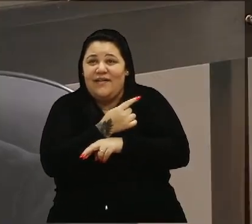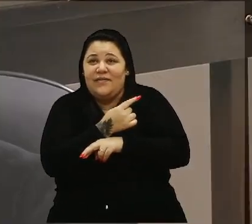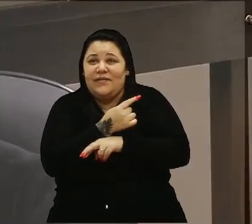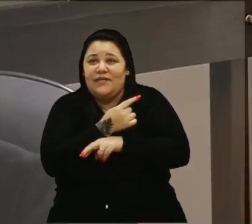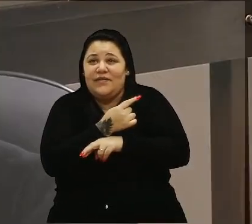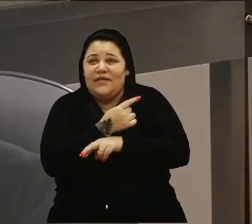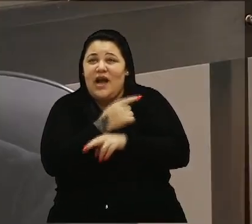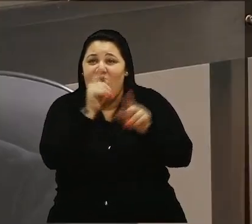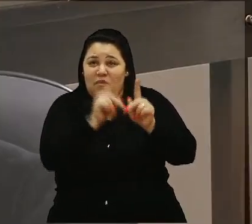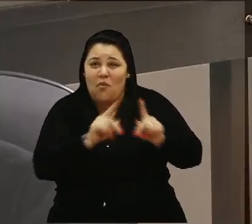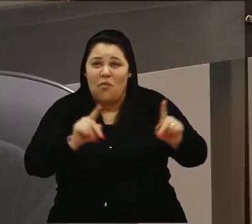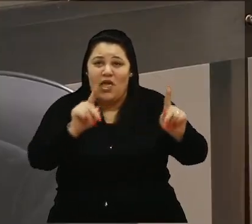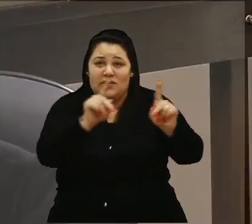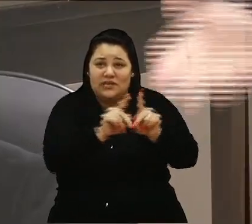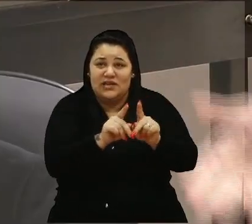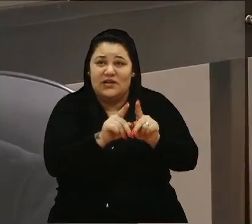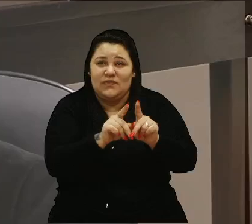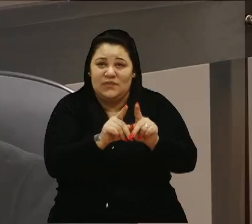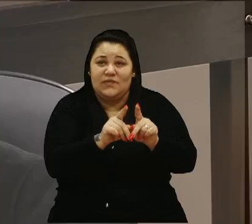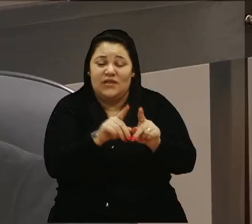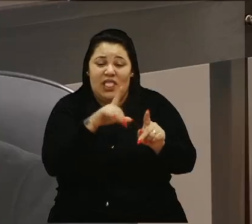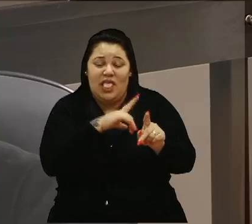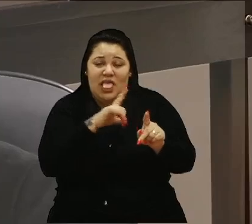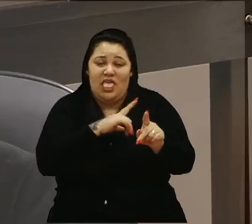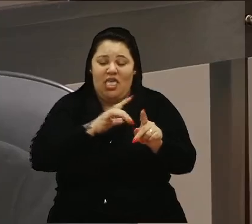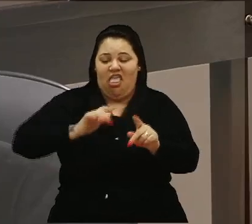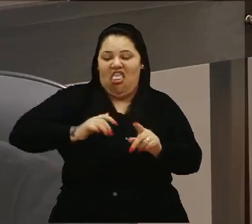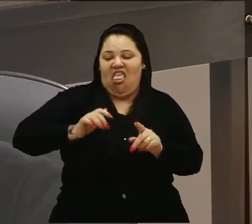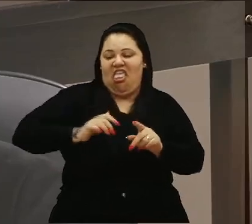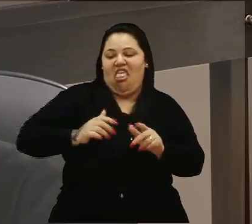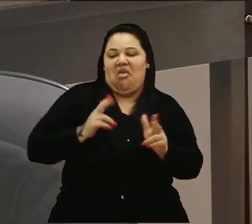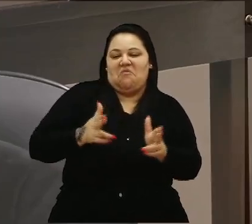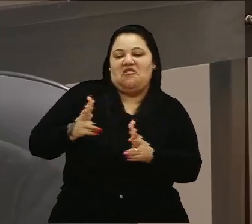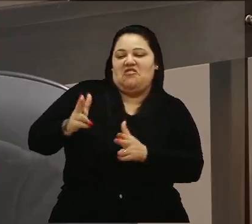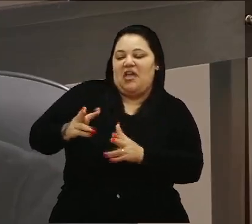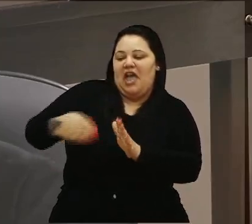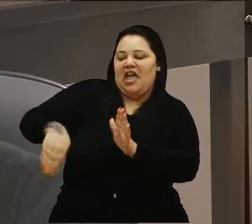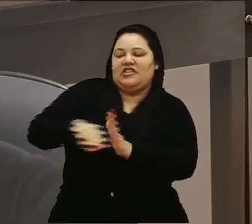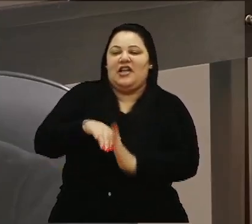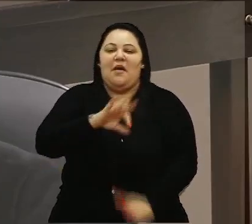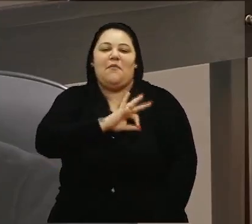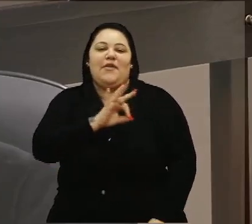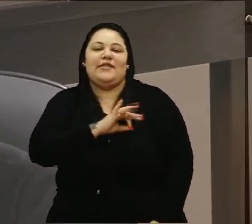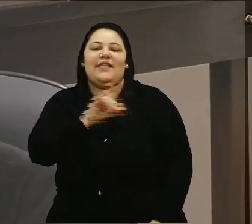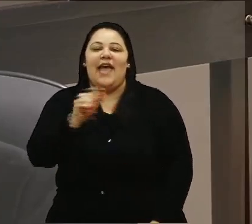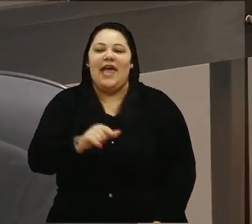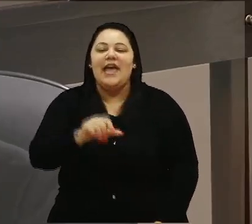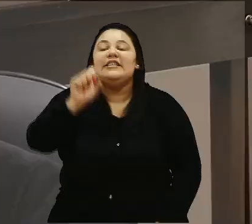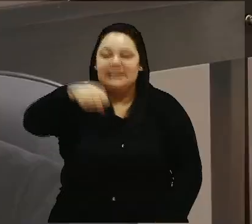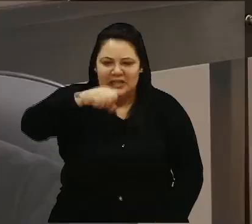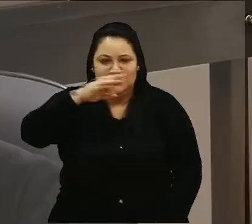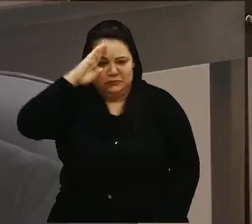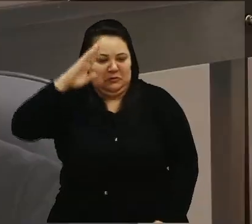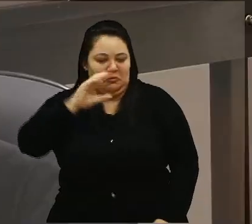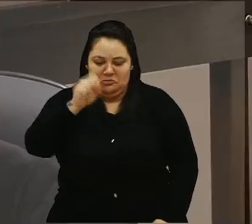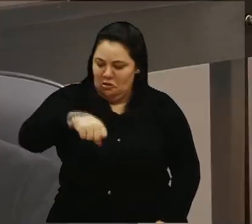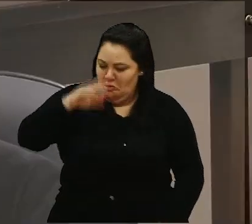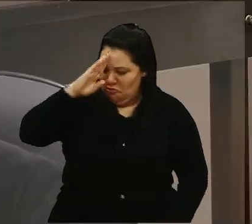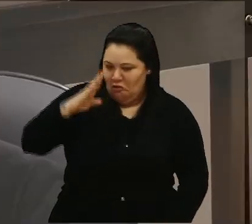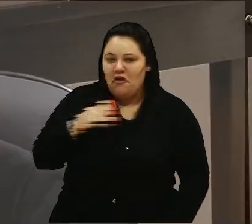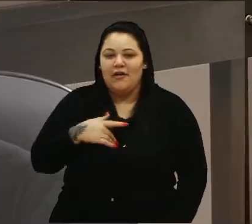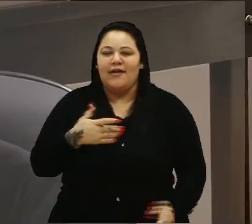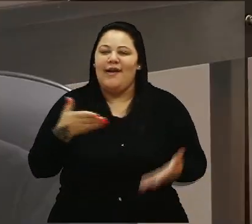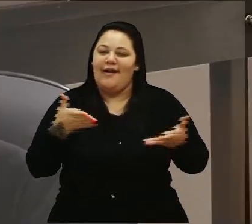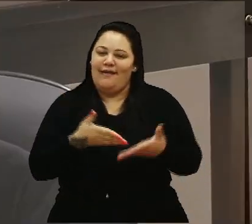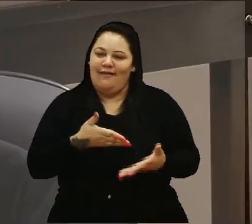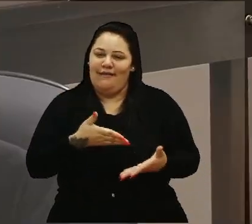a população, bancam os bandidões, e quando chega a polícia, é sim senhor, não senhor. A mesma coisa com Israel. Agora estão pedindo arrego, né?